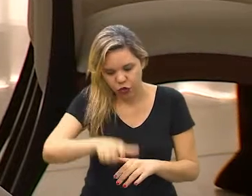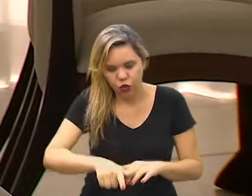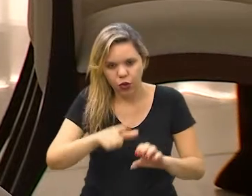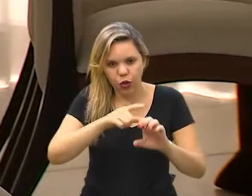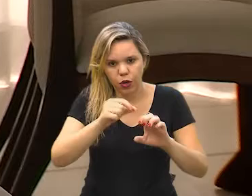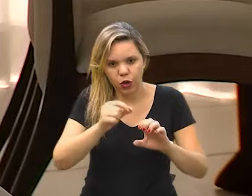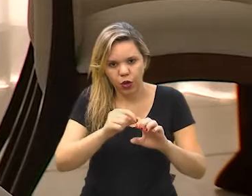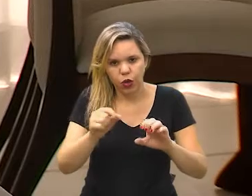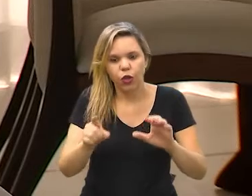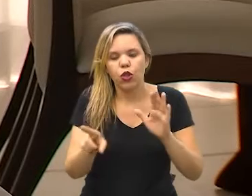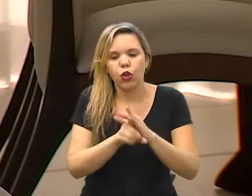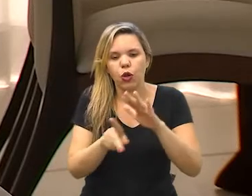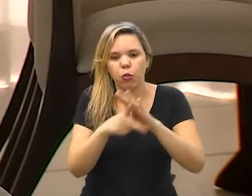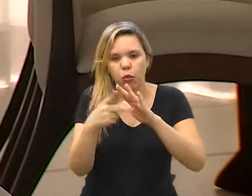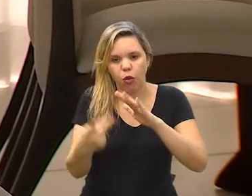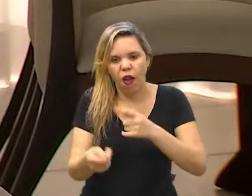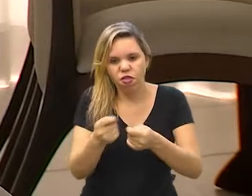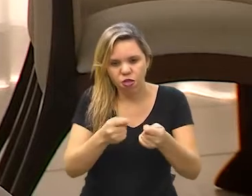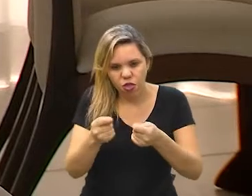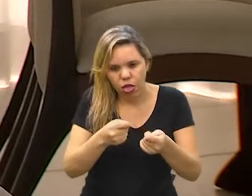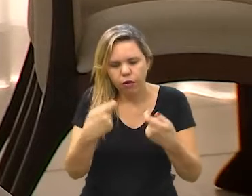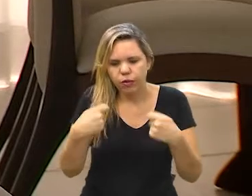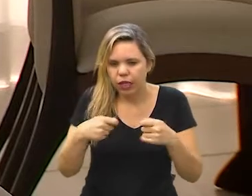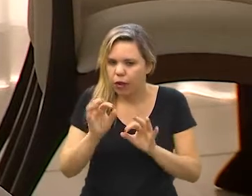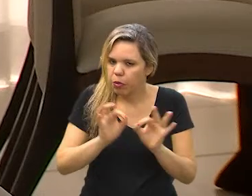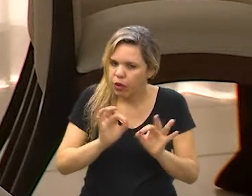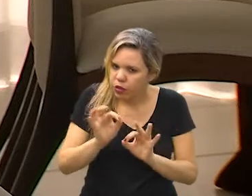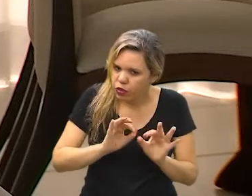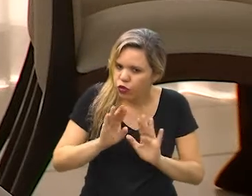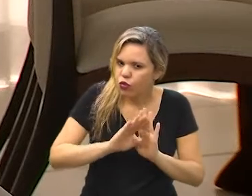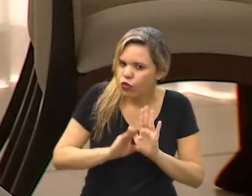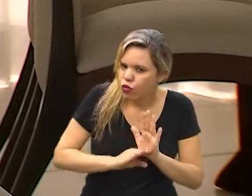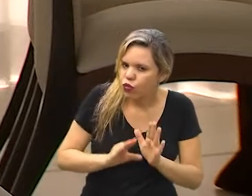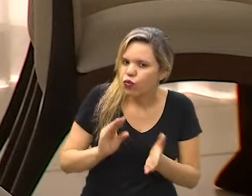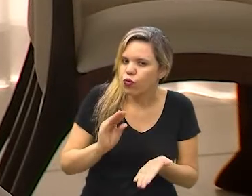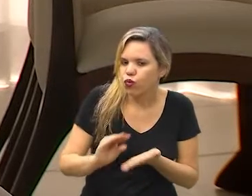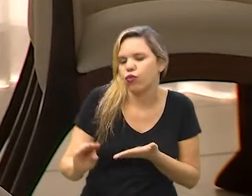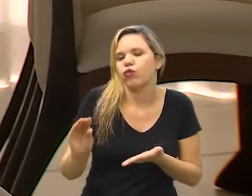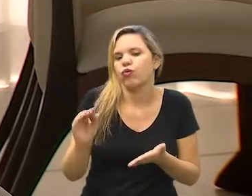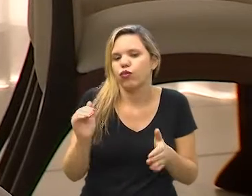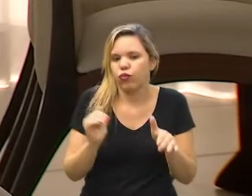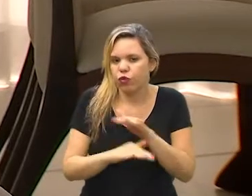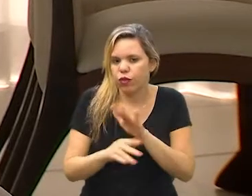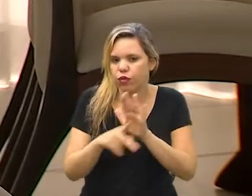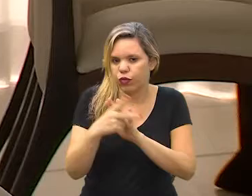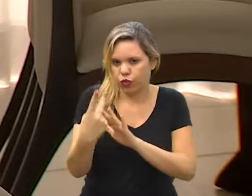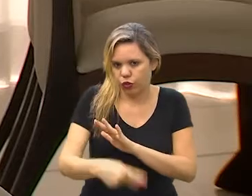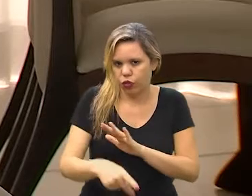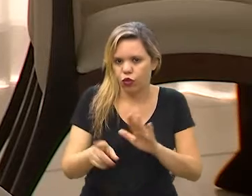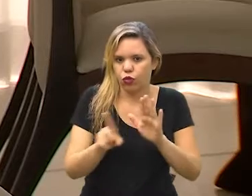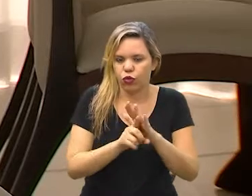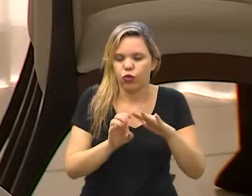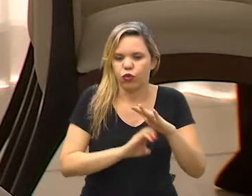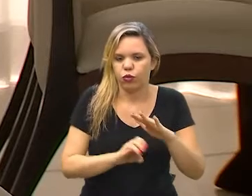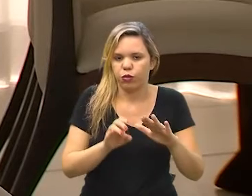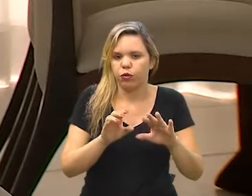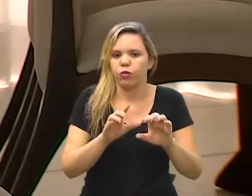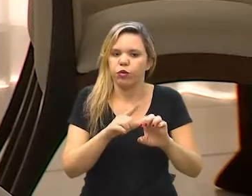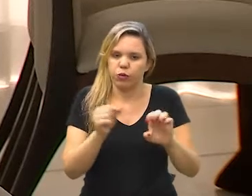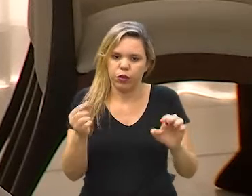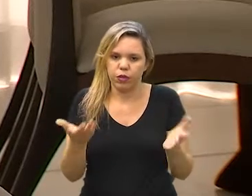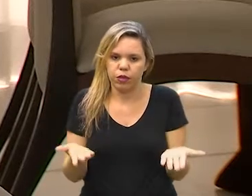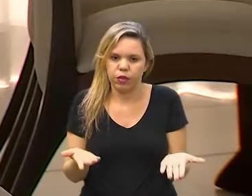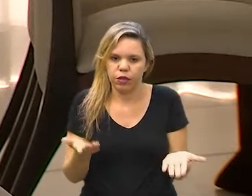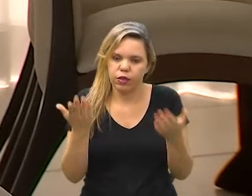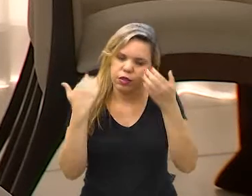porque afinal de contas é preciso se planejar, né? Fazer um planejamento financeiro. Para você que é autônomo, você sabe